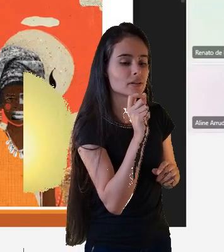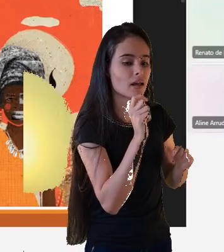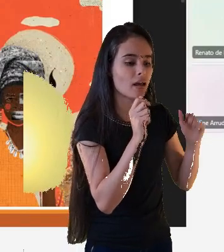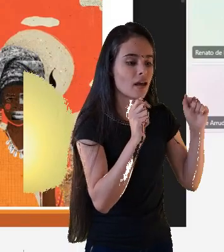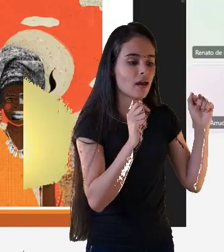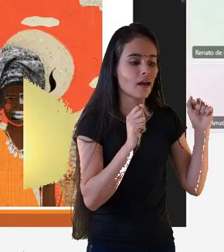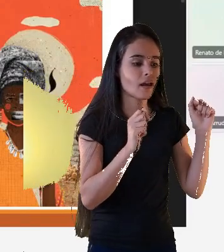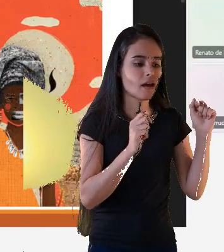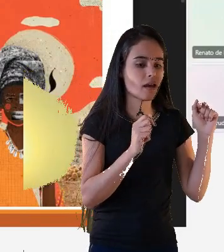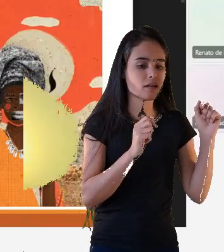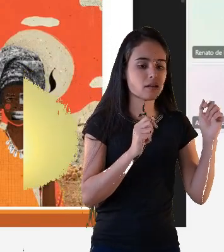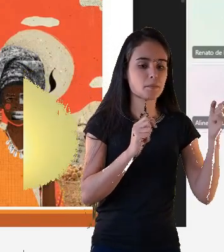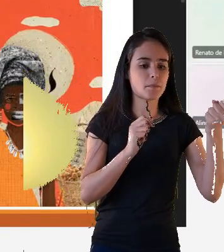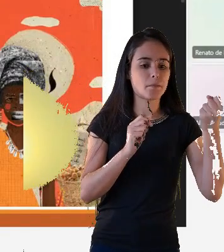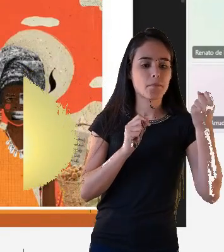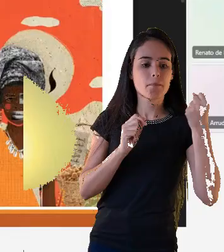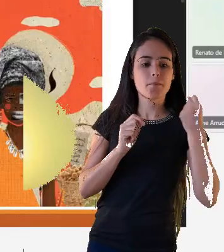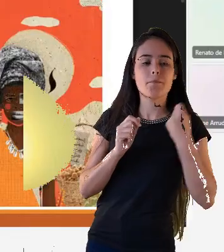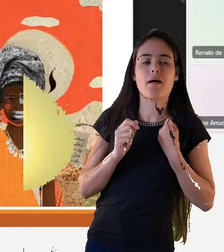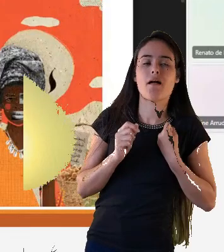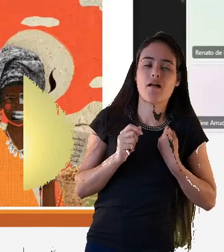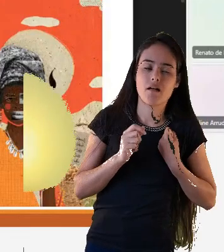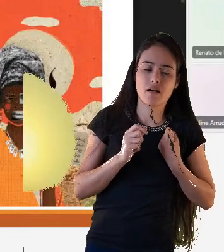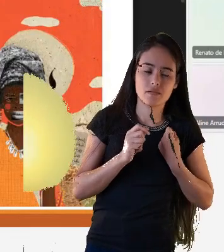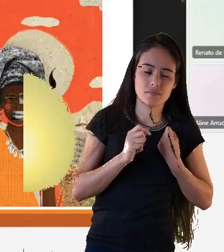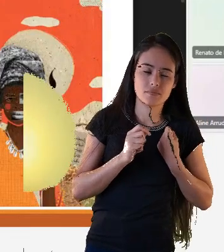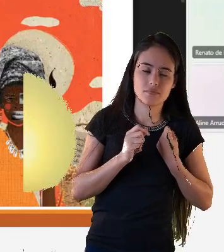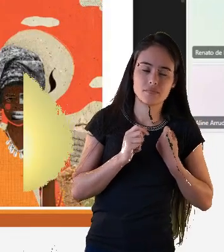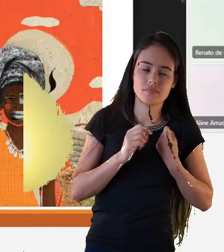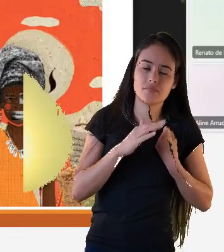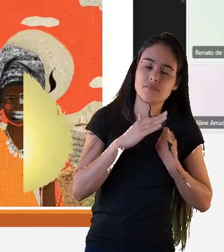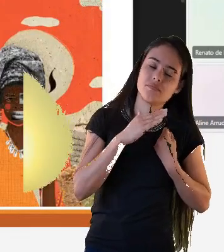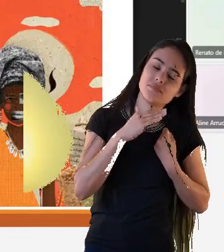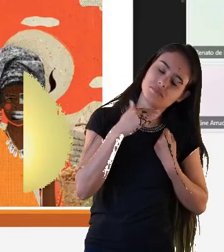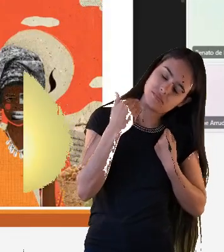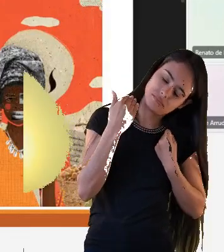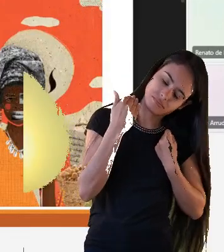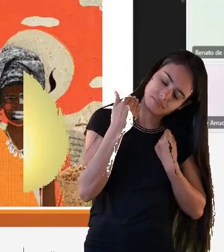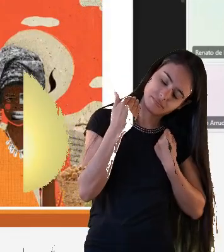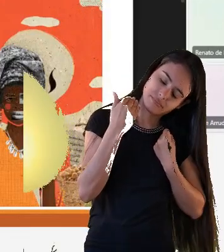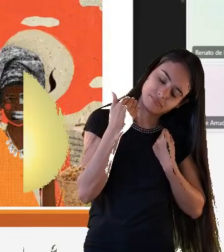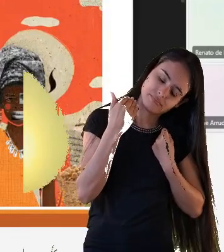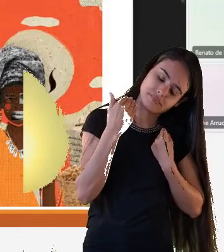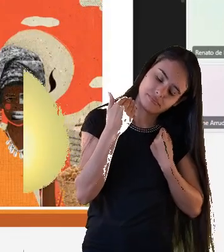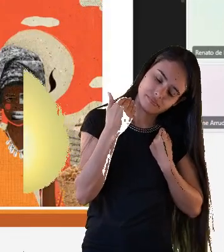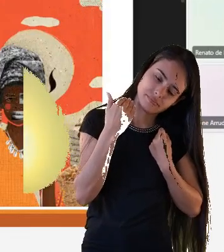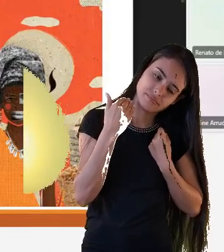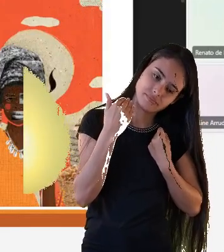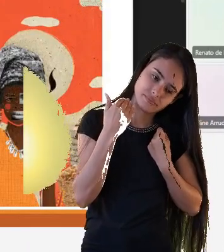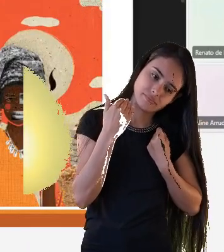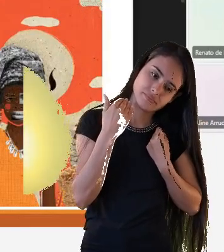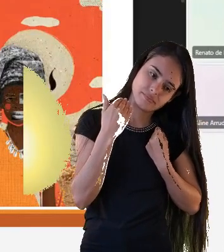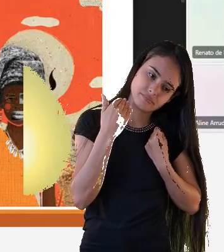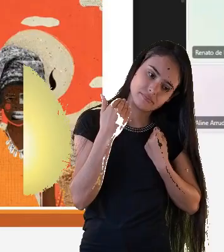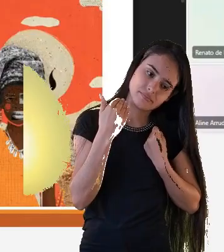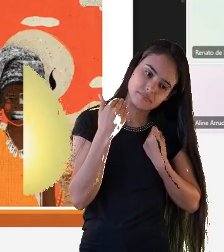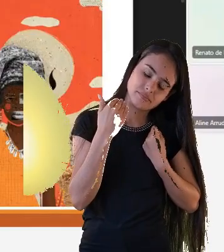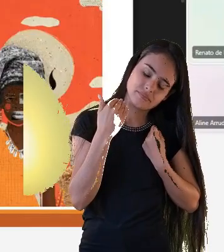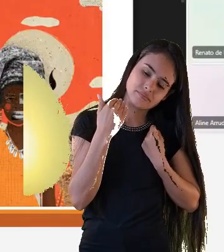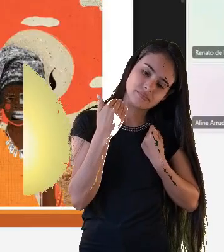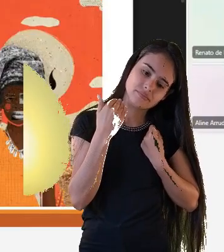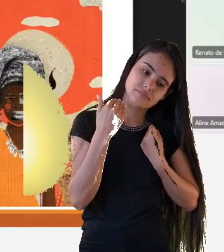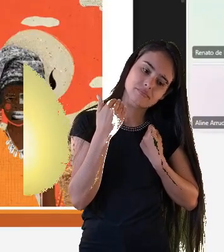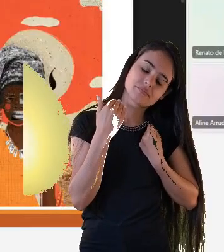a Luísa Maim, ela foi um dos grandes nomes da Revolta dos Malês, né? Que foi uma revolta, uma das